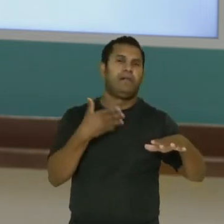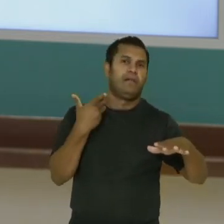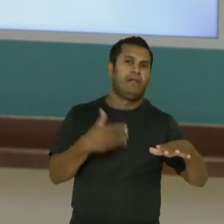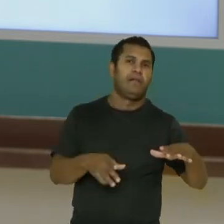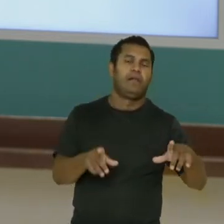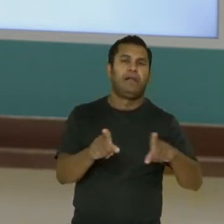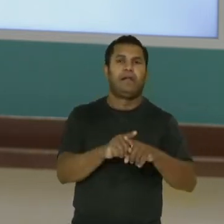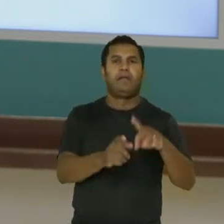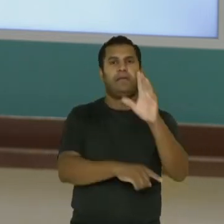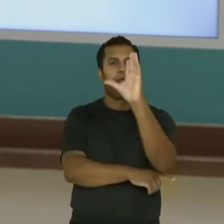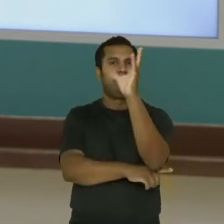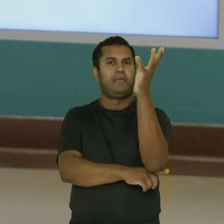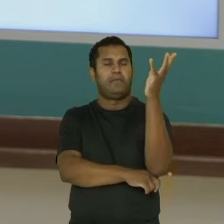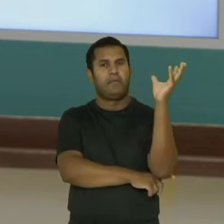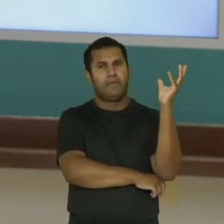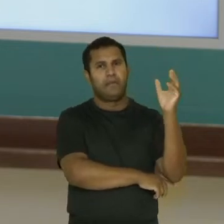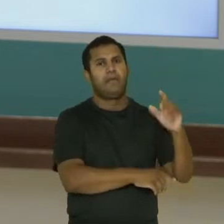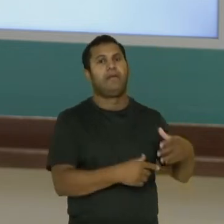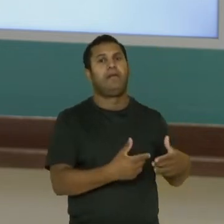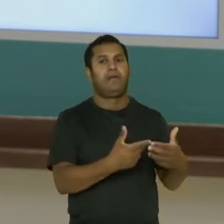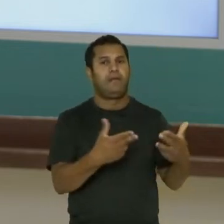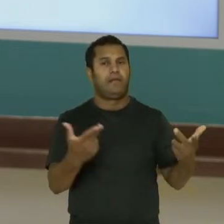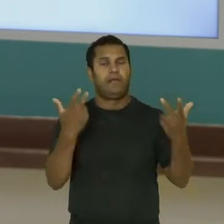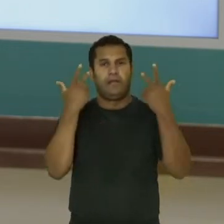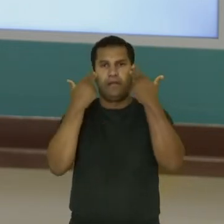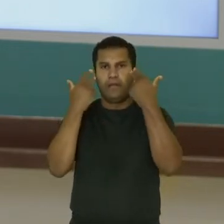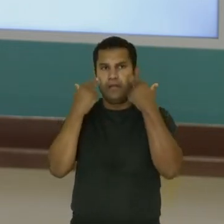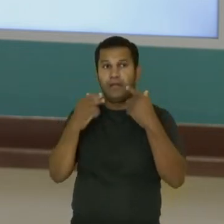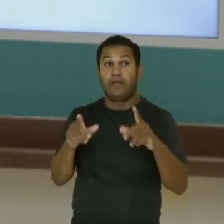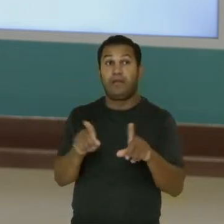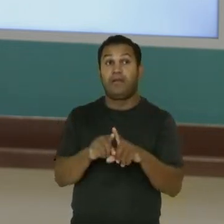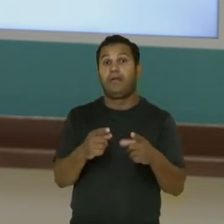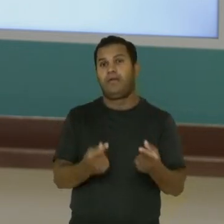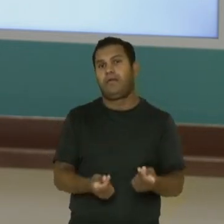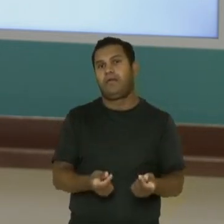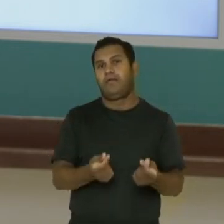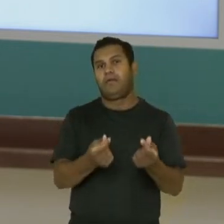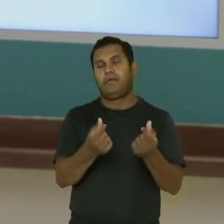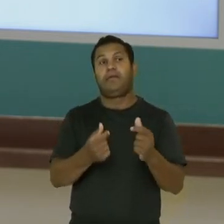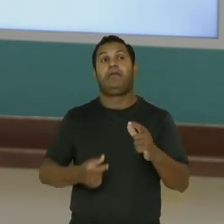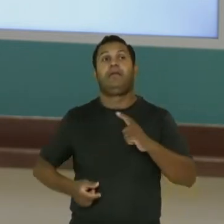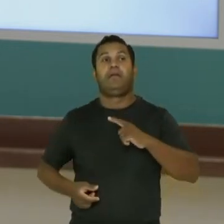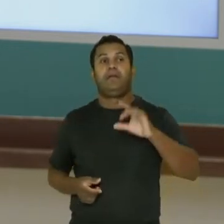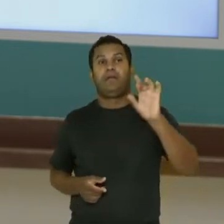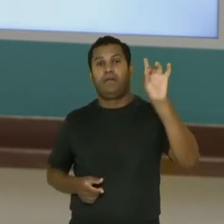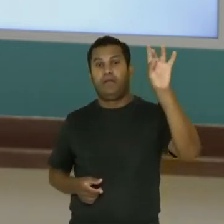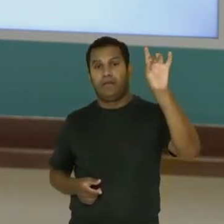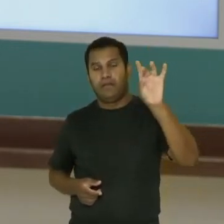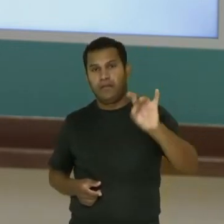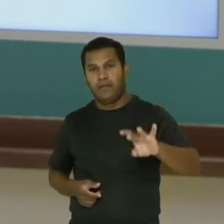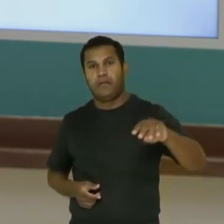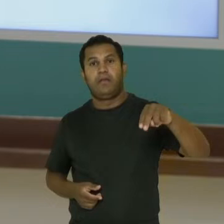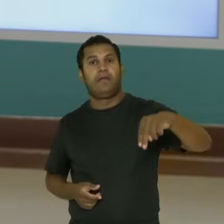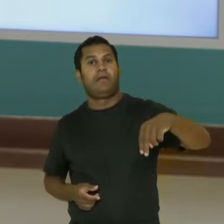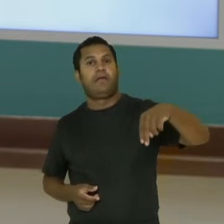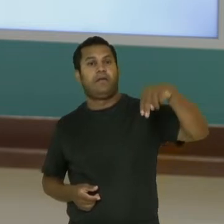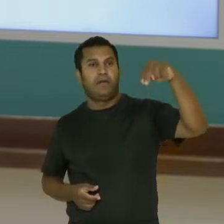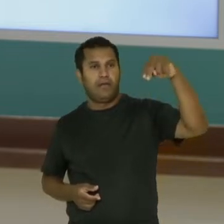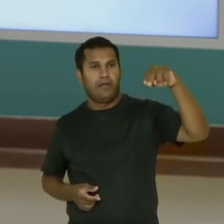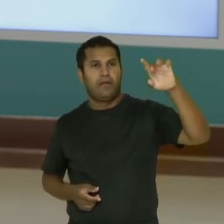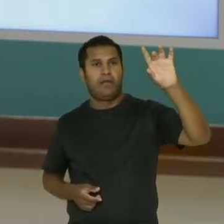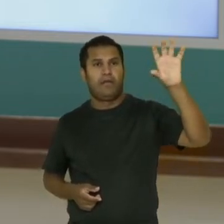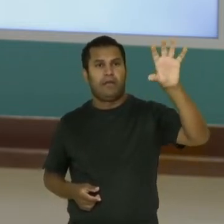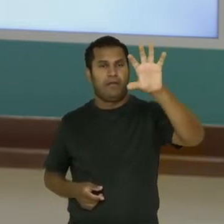também considerando características socioeconômicas, culturais de cada parte do território brasileiro.